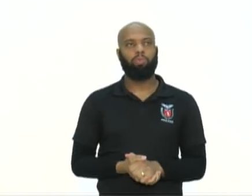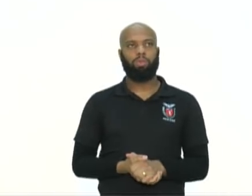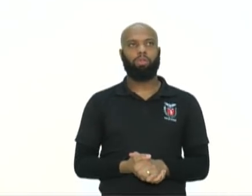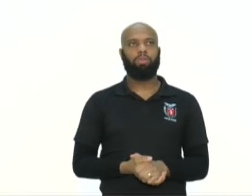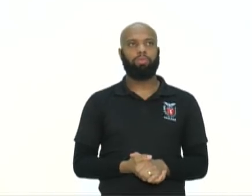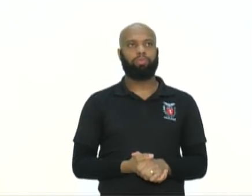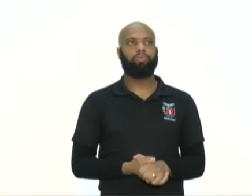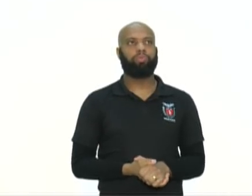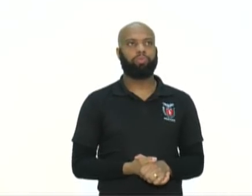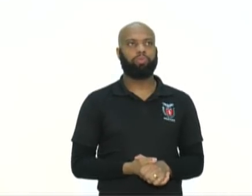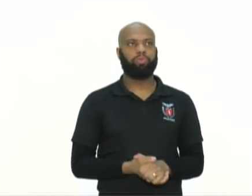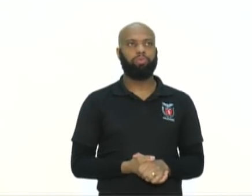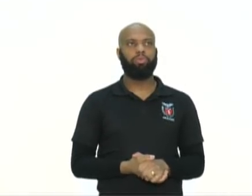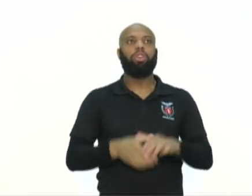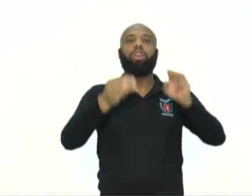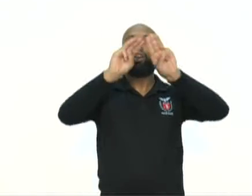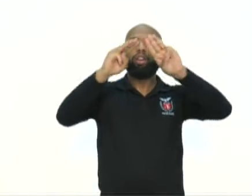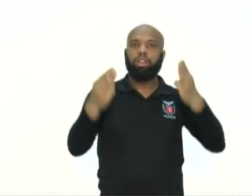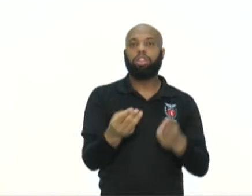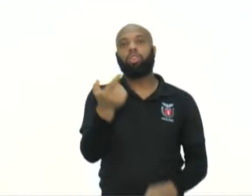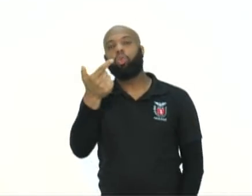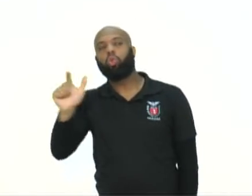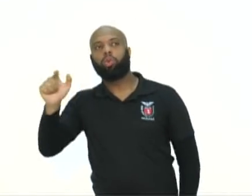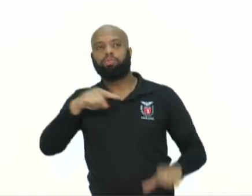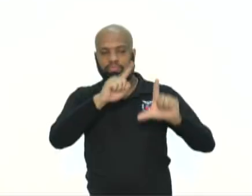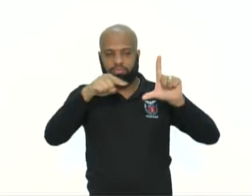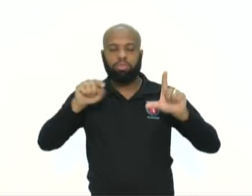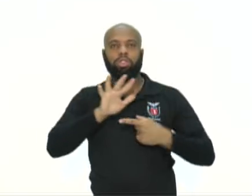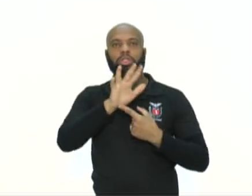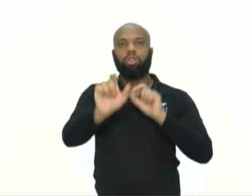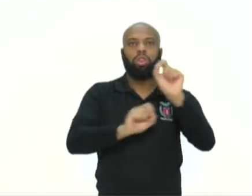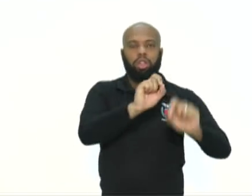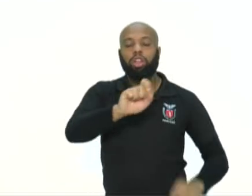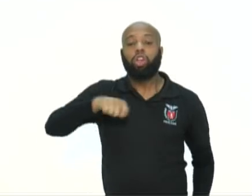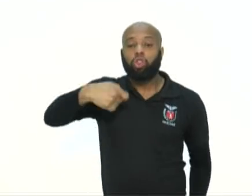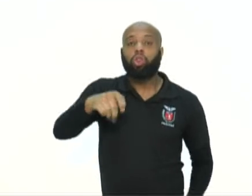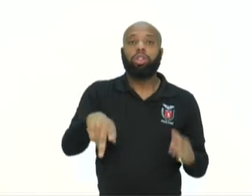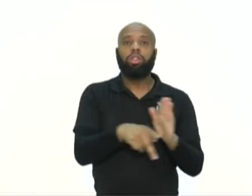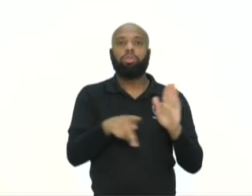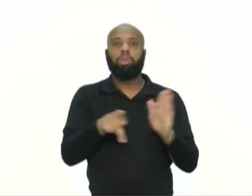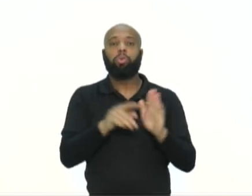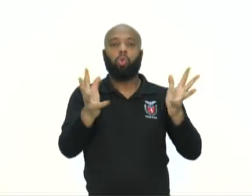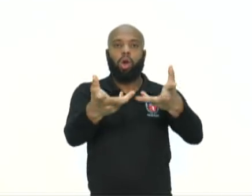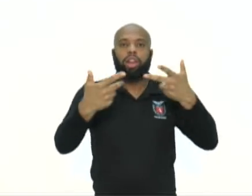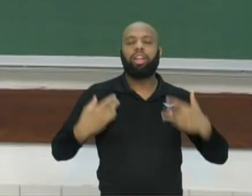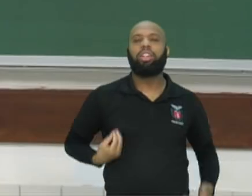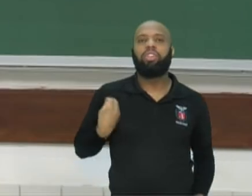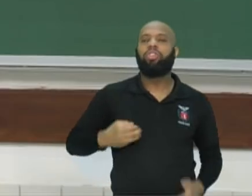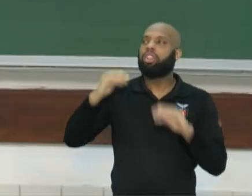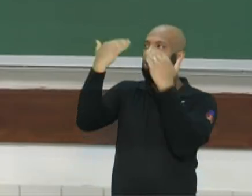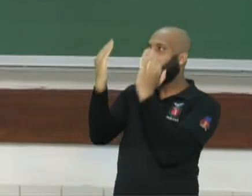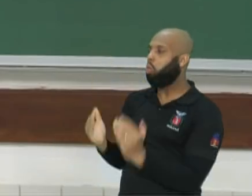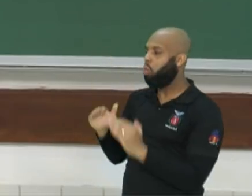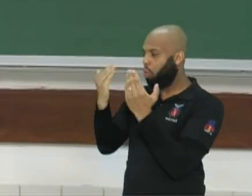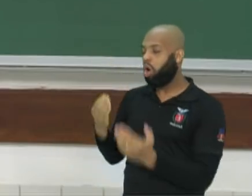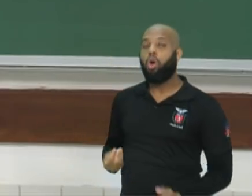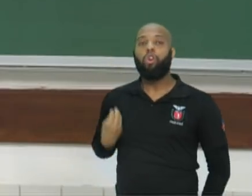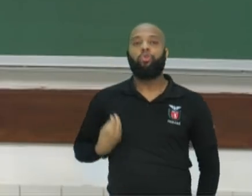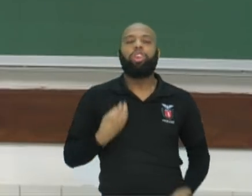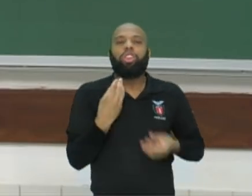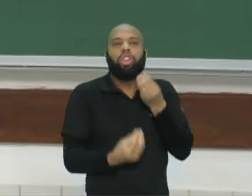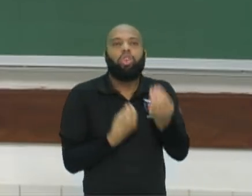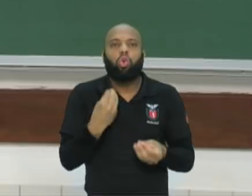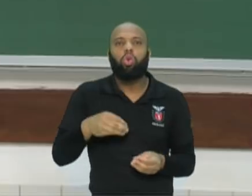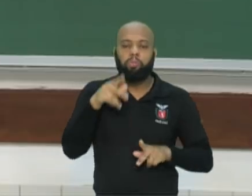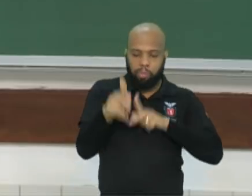certo? E aí, outro gráfico, quando a gente pensa em qualidade de vida, em avaliar como vive a